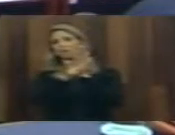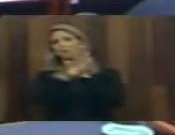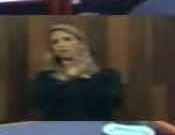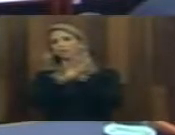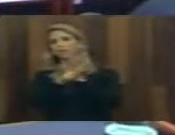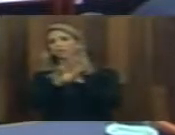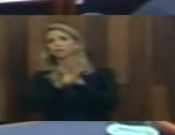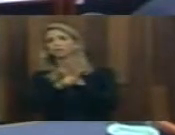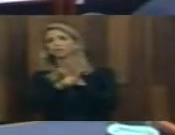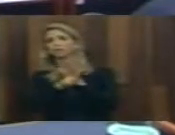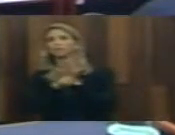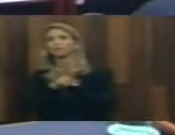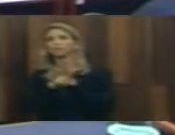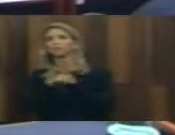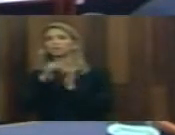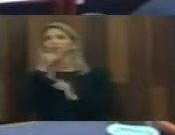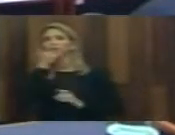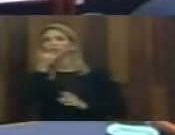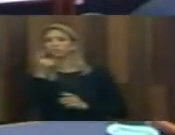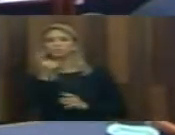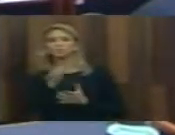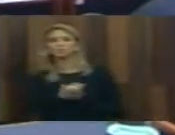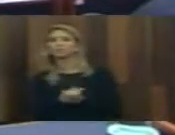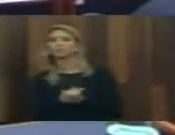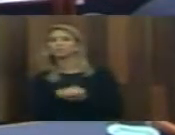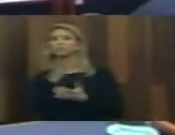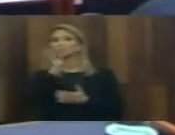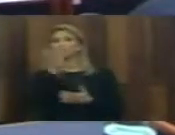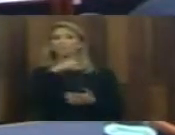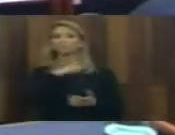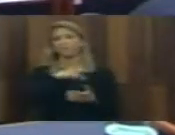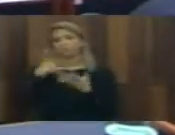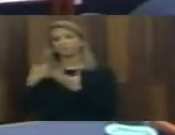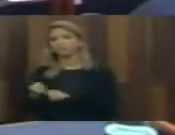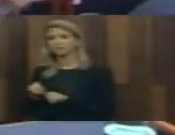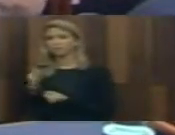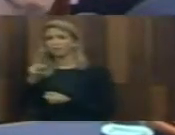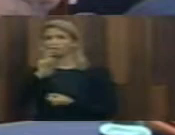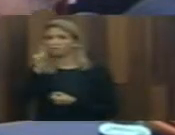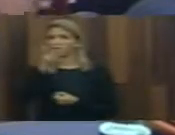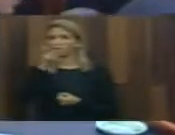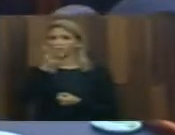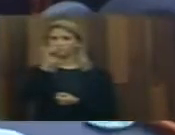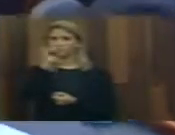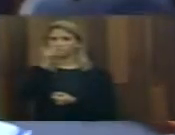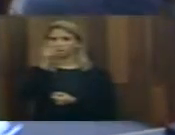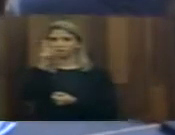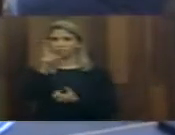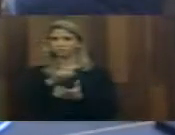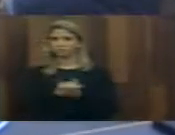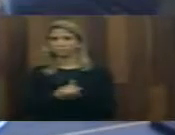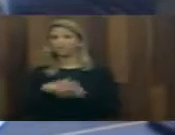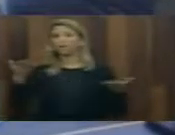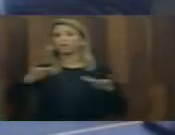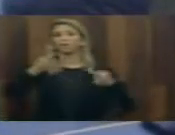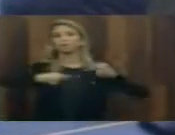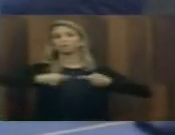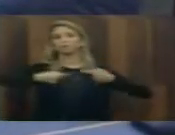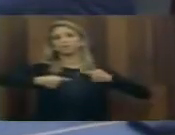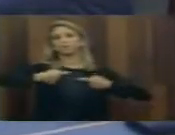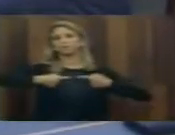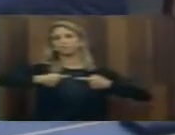Então, acompanho só. Se ele está com parecer favorável da CCJ. Continua em discussão, parecer